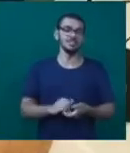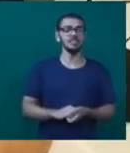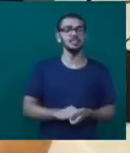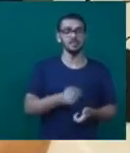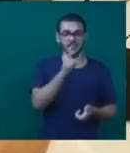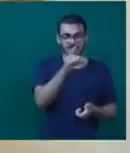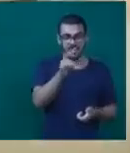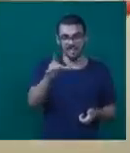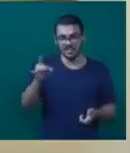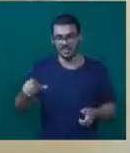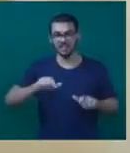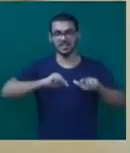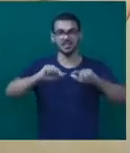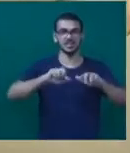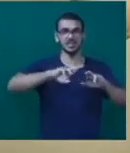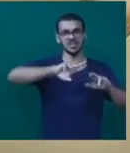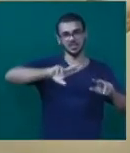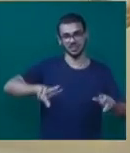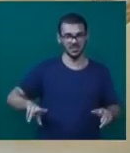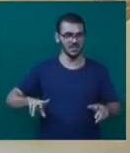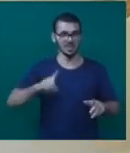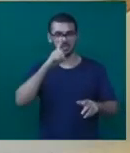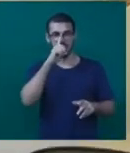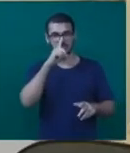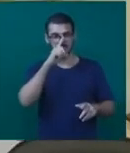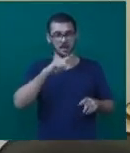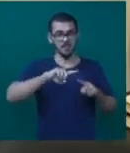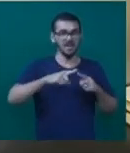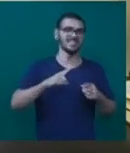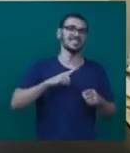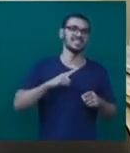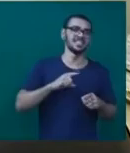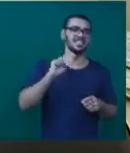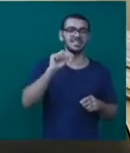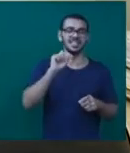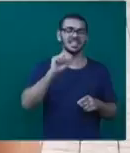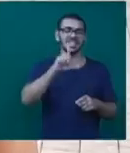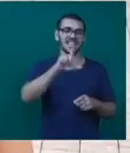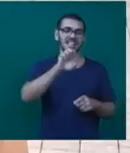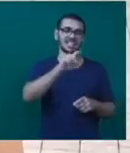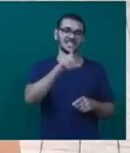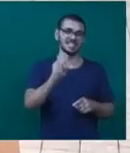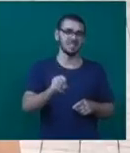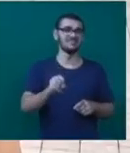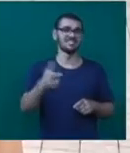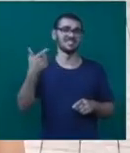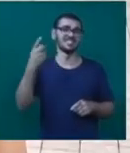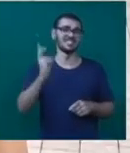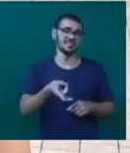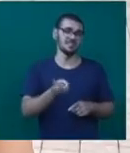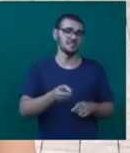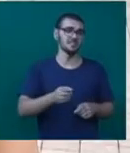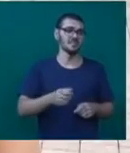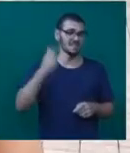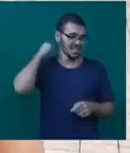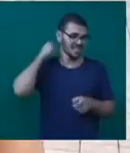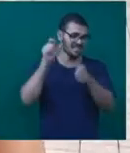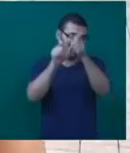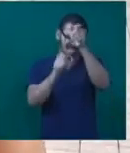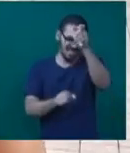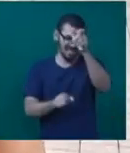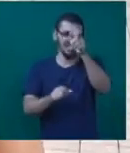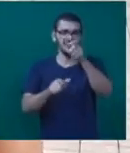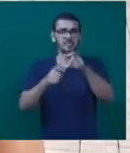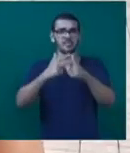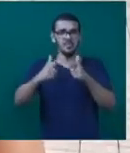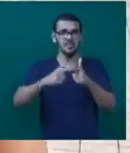oferece um tipo diferente de risco, mas existem alguns em que as lesões são mais frequentes. As lesões na coluna são as mais comuns e elas